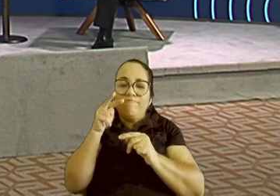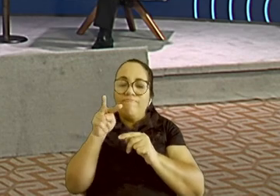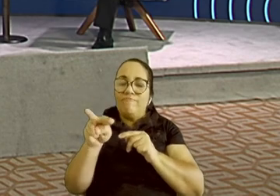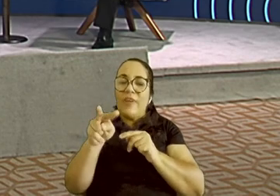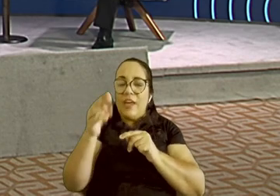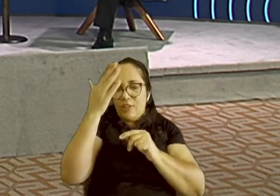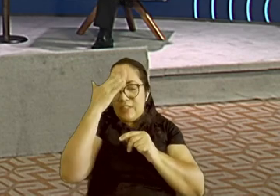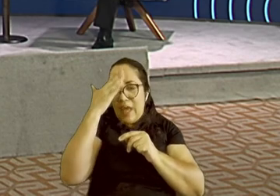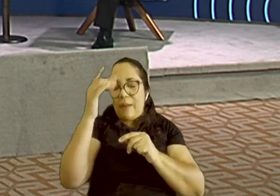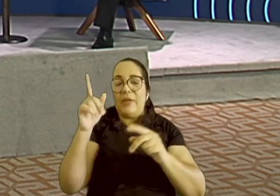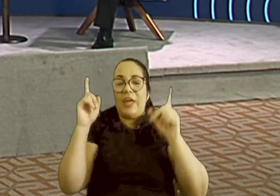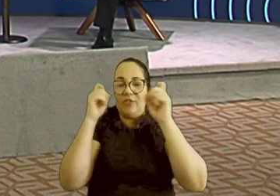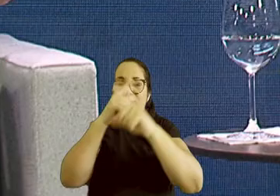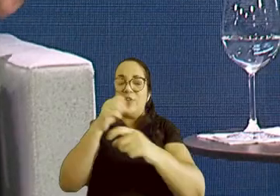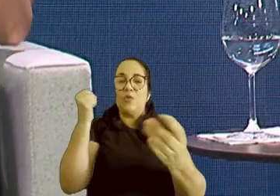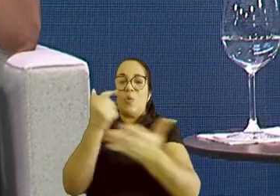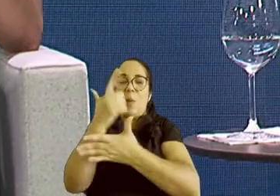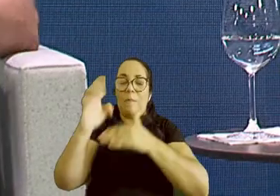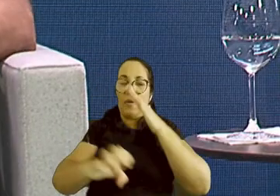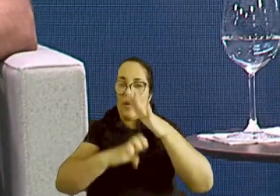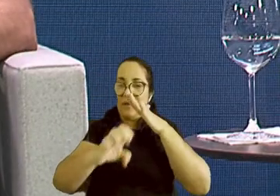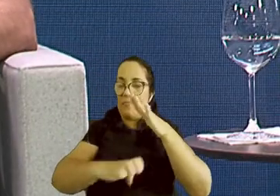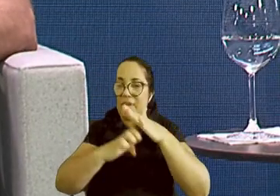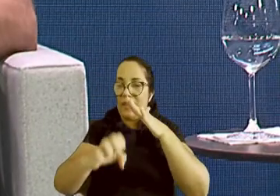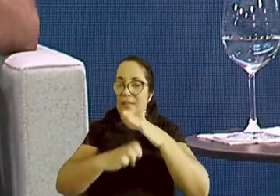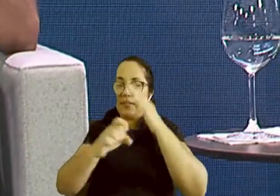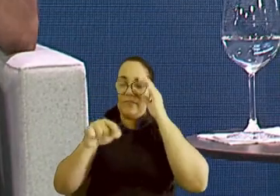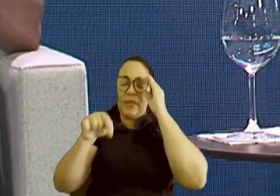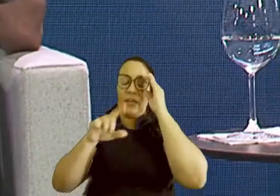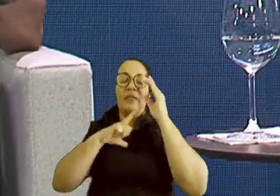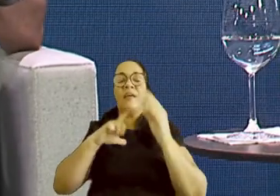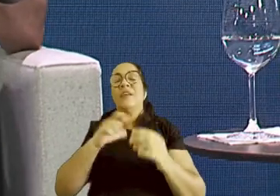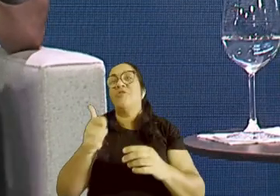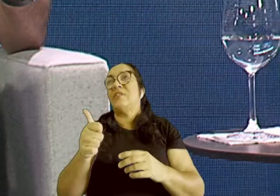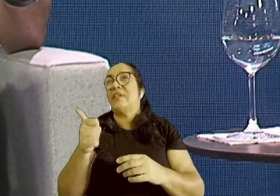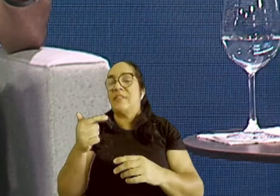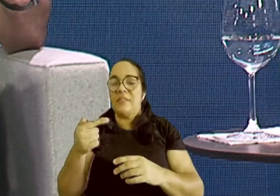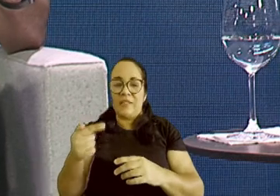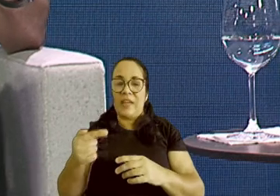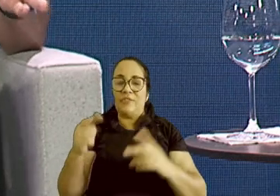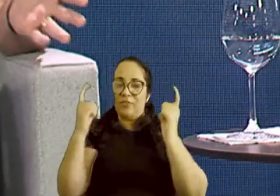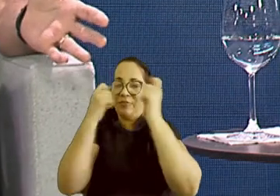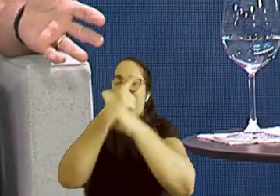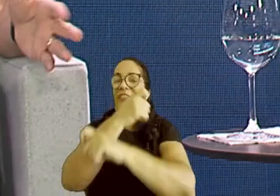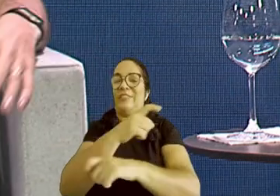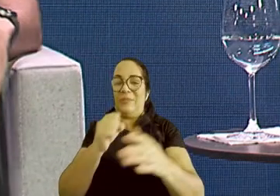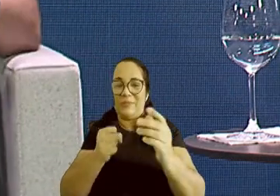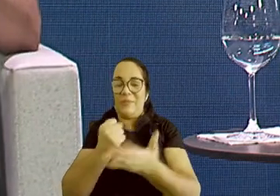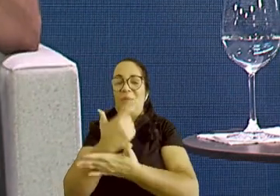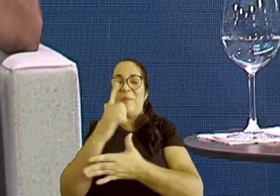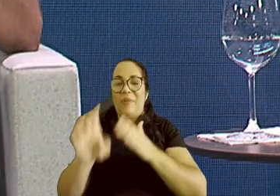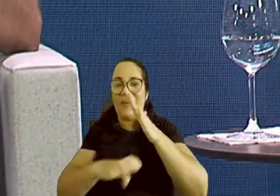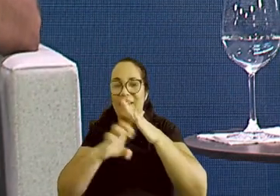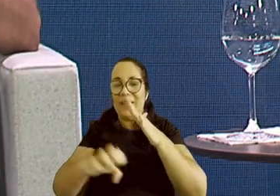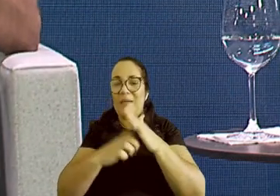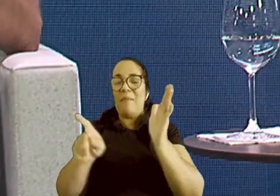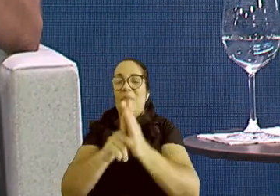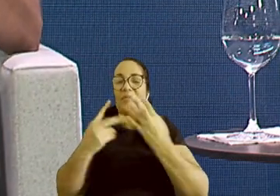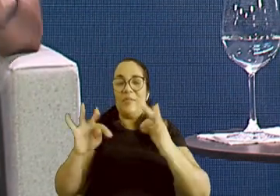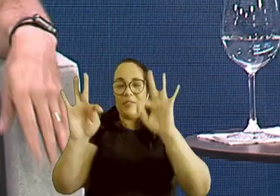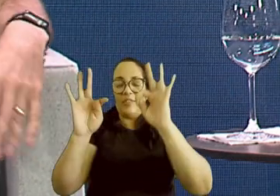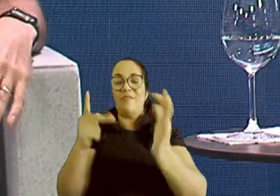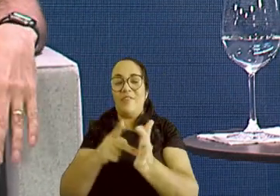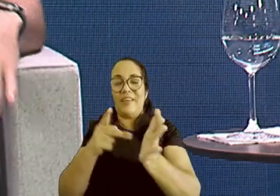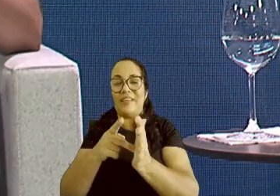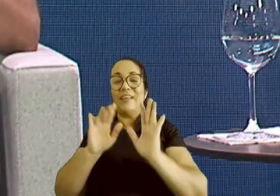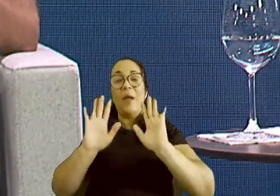o local me fez 16 eminentes né 17 Eminem tá mais difícil comprar a empresa tecnologia agora mas olhando para o